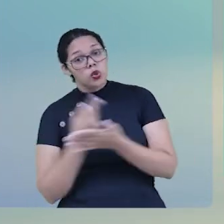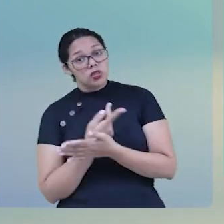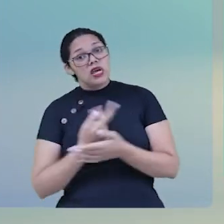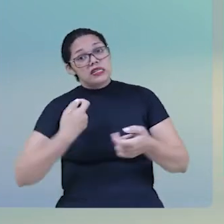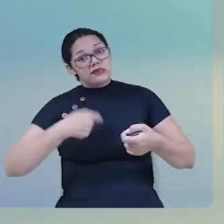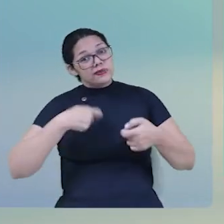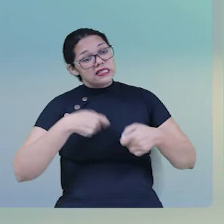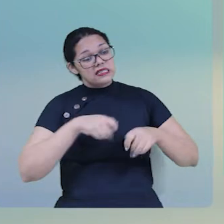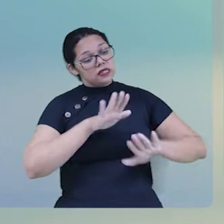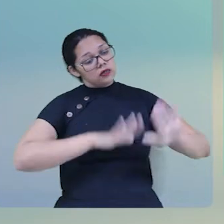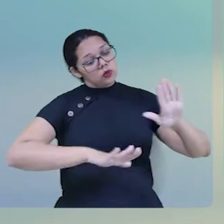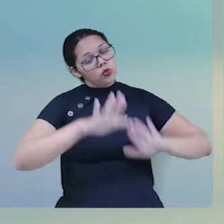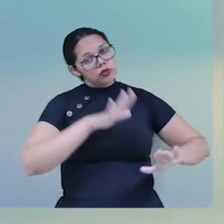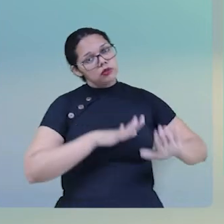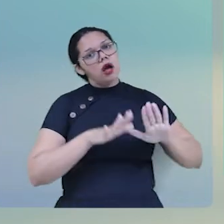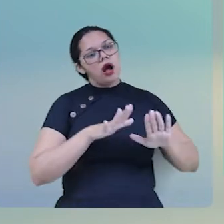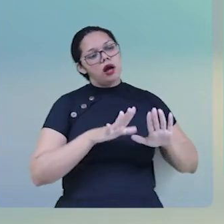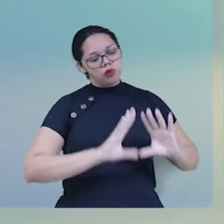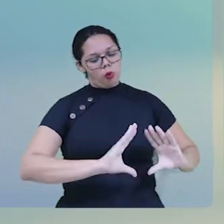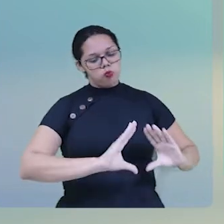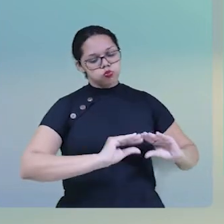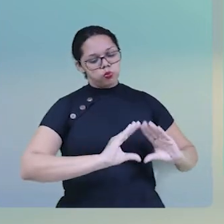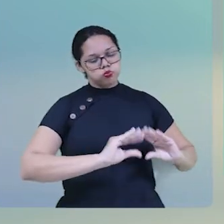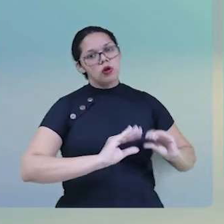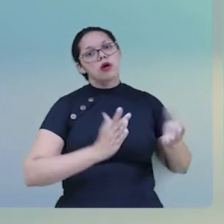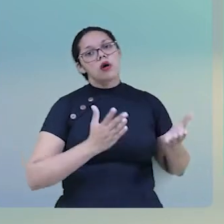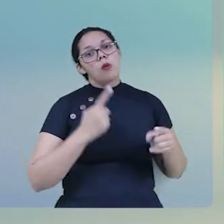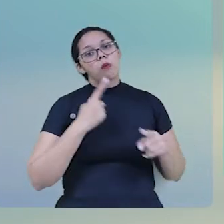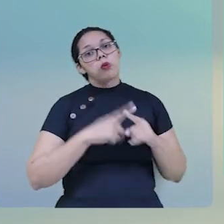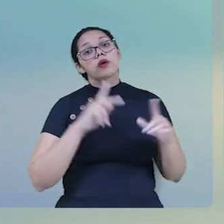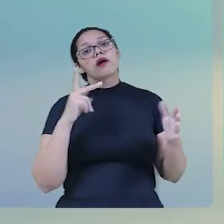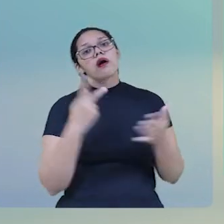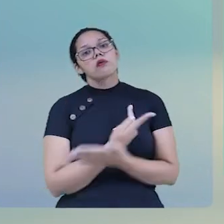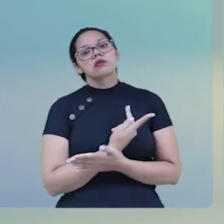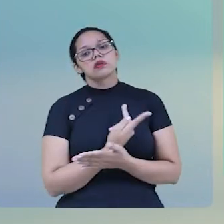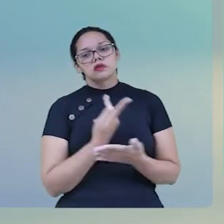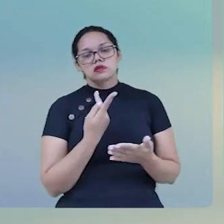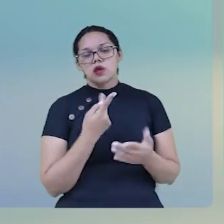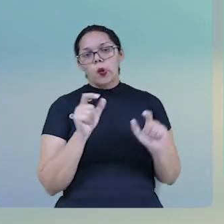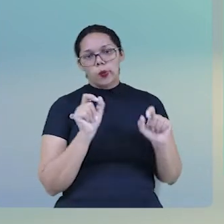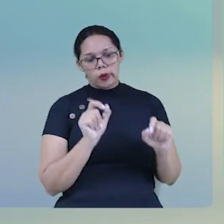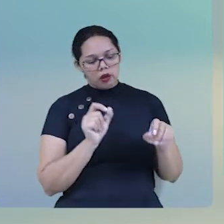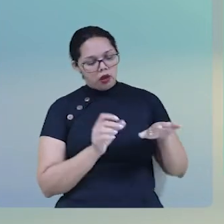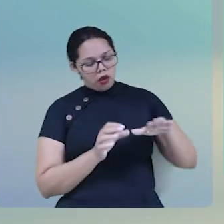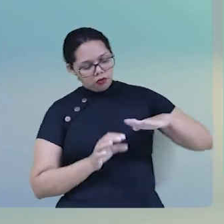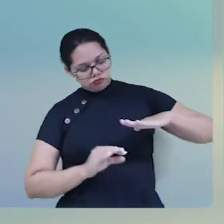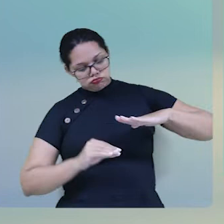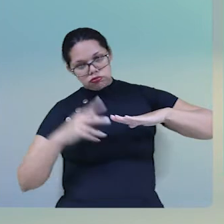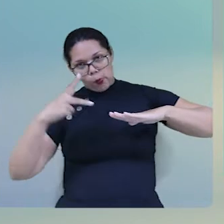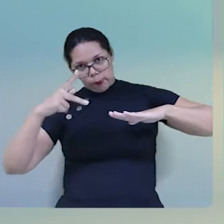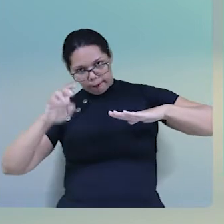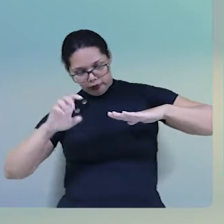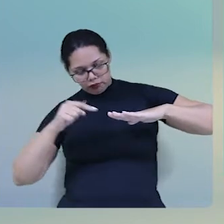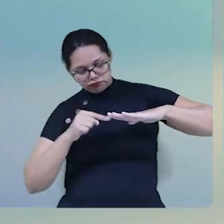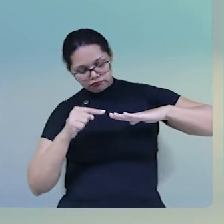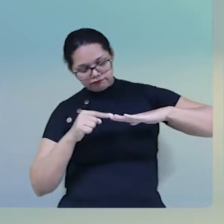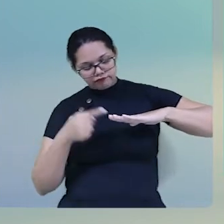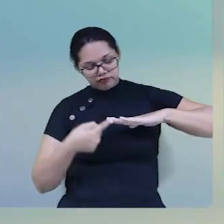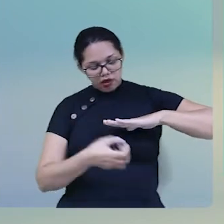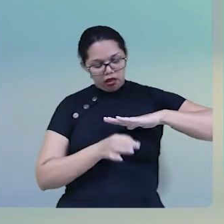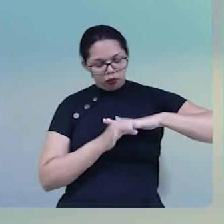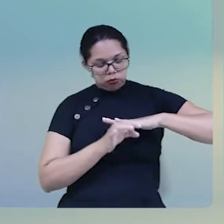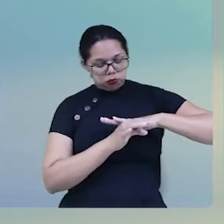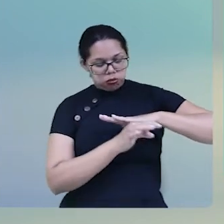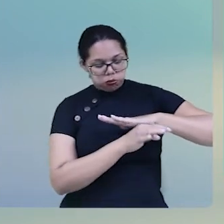muito cuidado com os calçados, para que não hajam lesões, ulcerações nos seus pés, nas suas pernas.